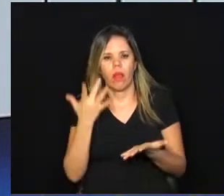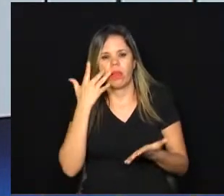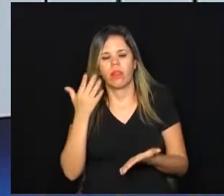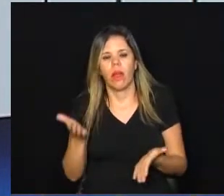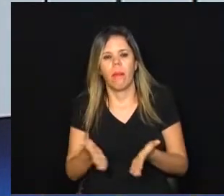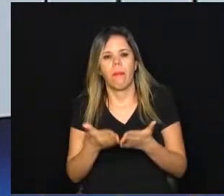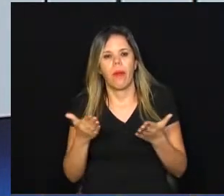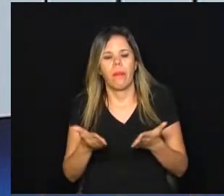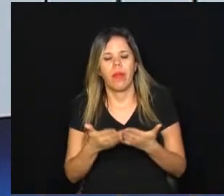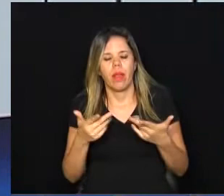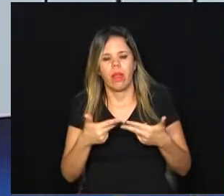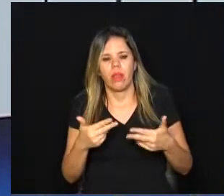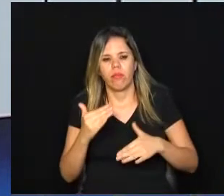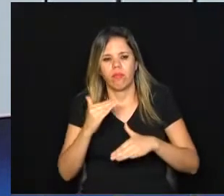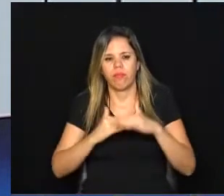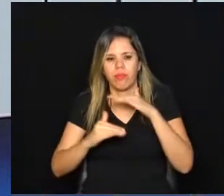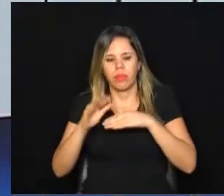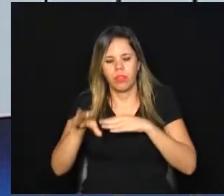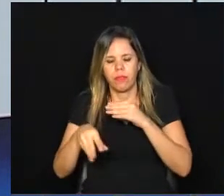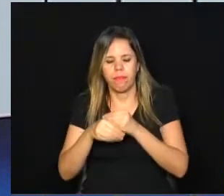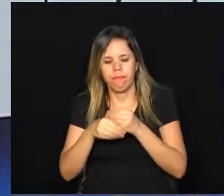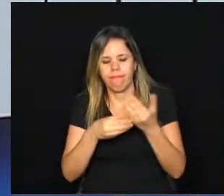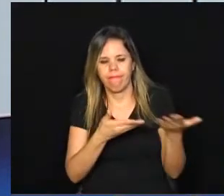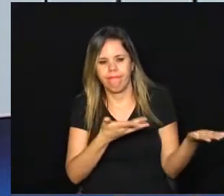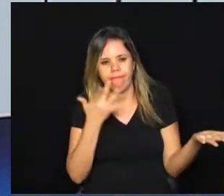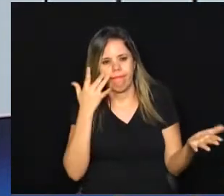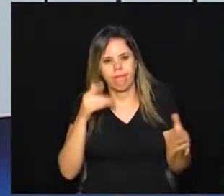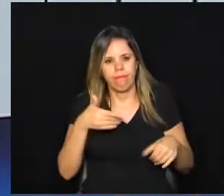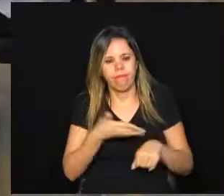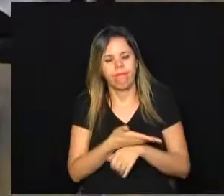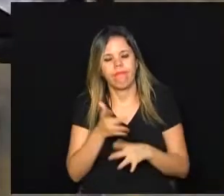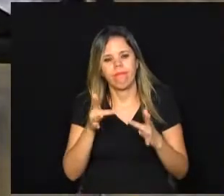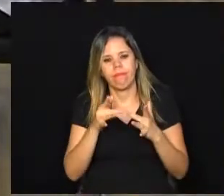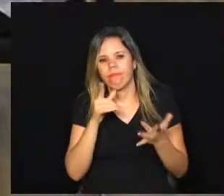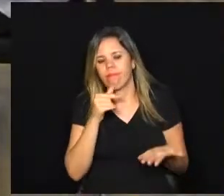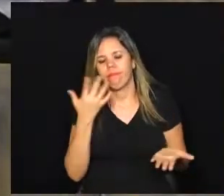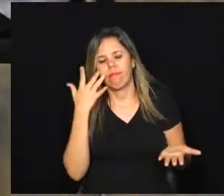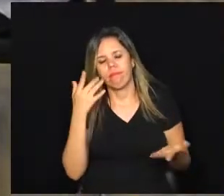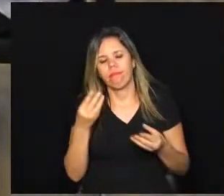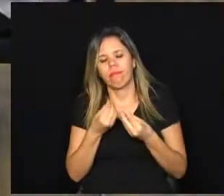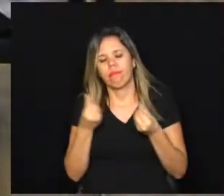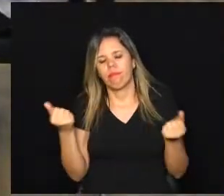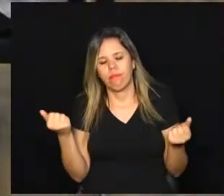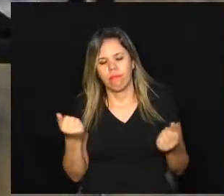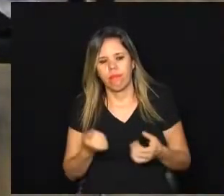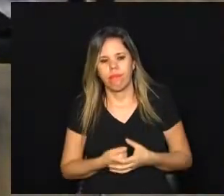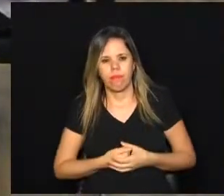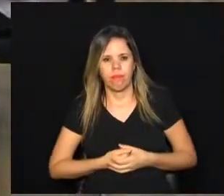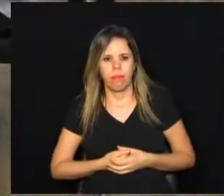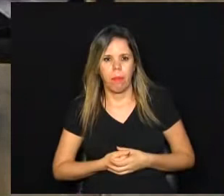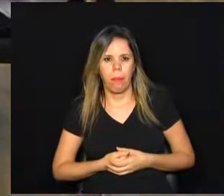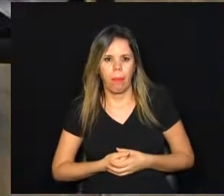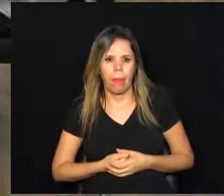desigualdade social, ela está inserida neste contexto de acesso à água e ainda de qualidade?